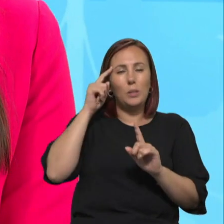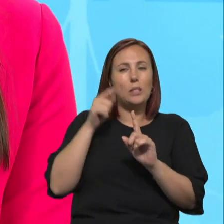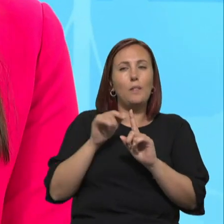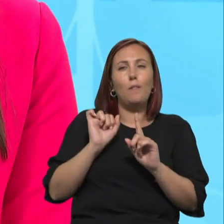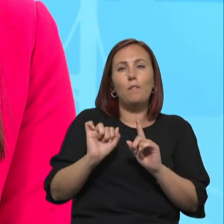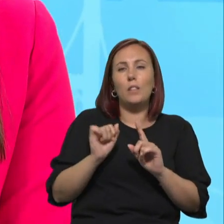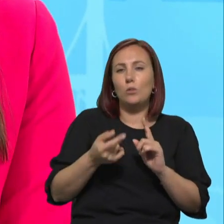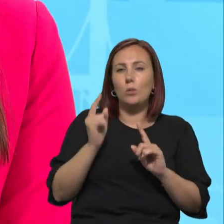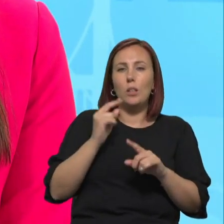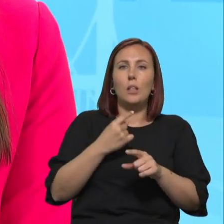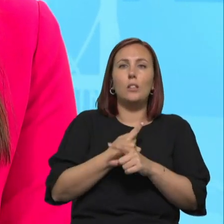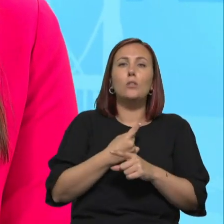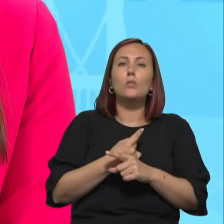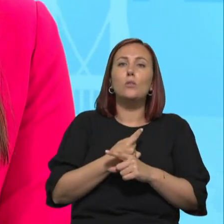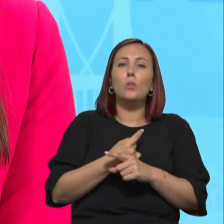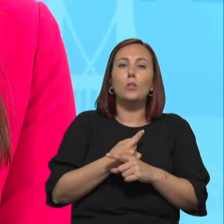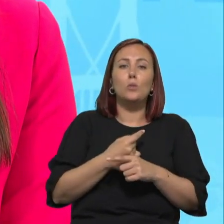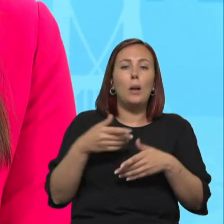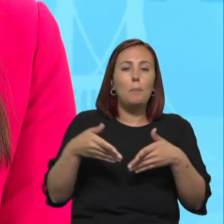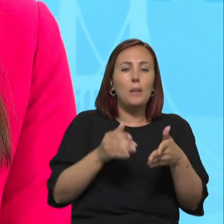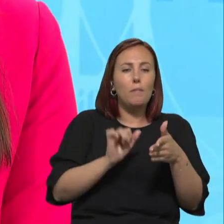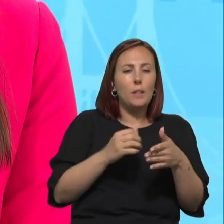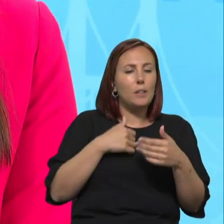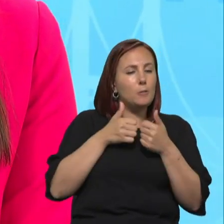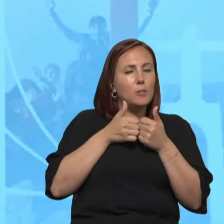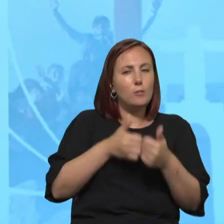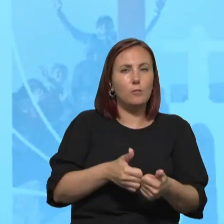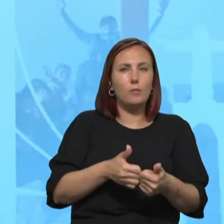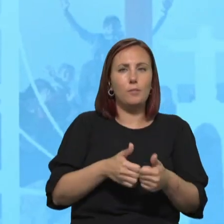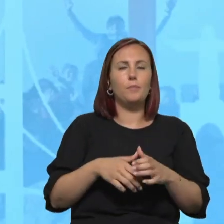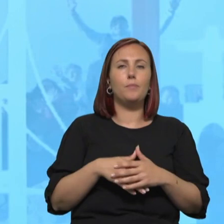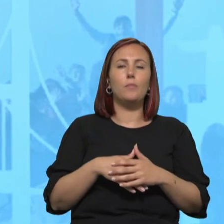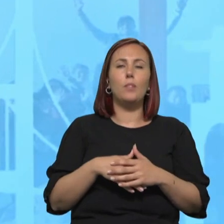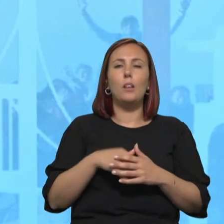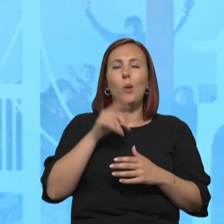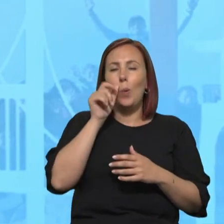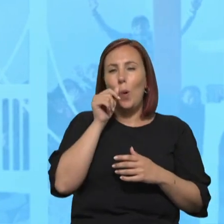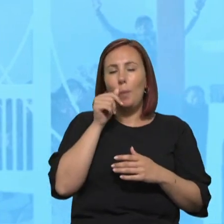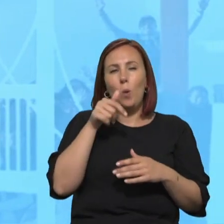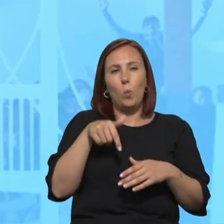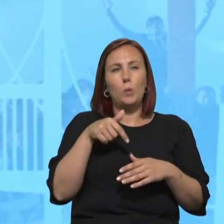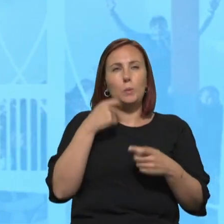muito fiel àquilo que era o seu caminho. É um homem que hoje, a esta distância,